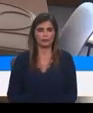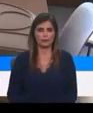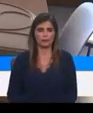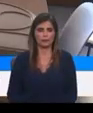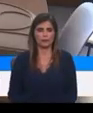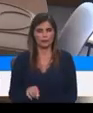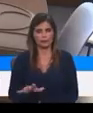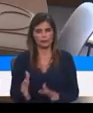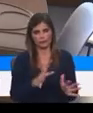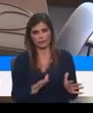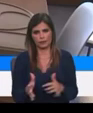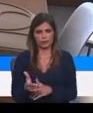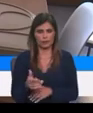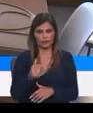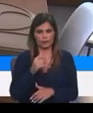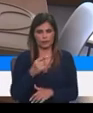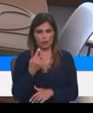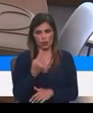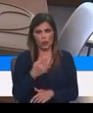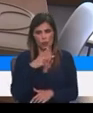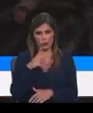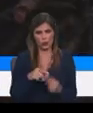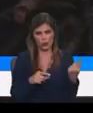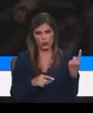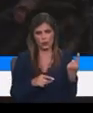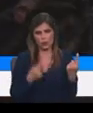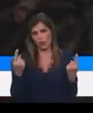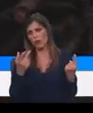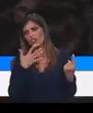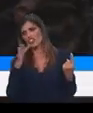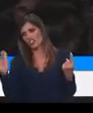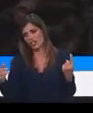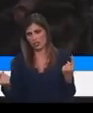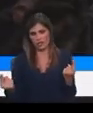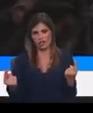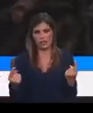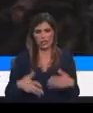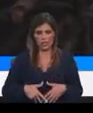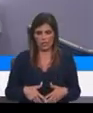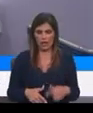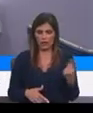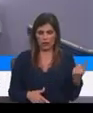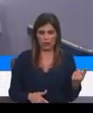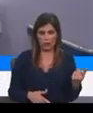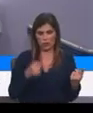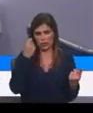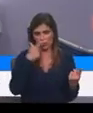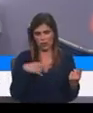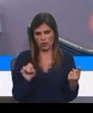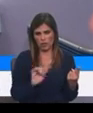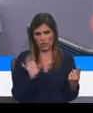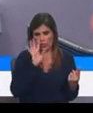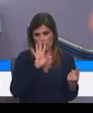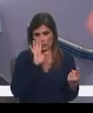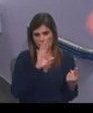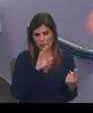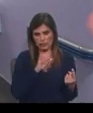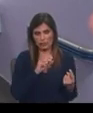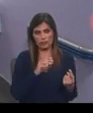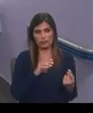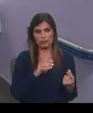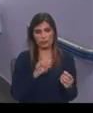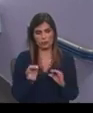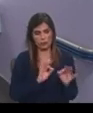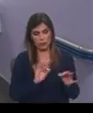Isto é mais ou menos cerca de uma portuguesa para uma estrangeira. Uma grávida que me aparece sem historial, se estiver em trabalho de parto,